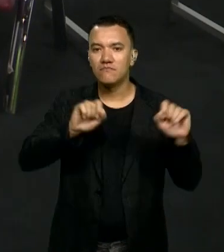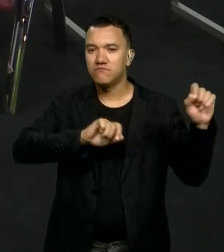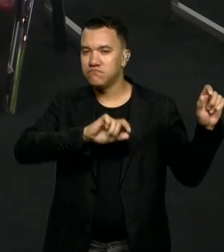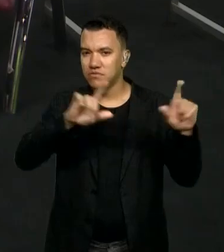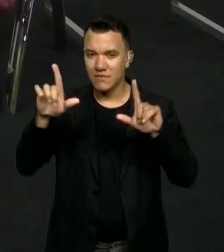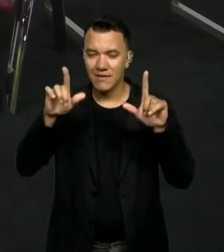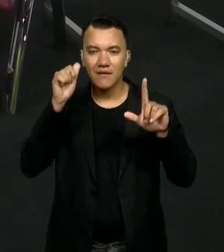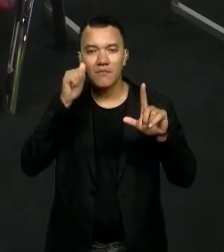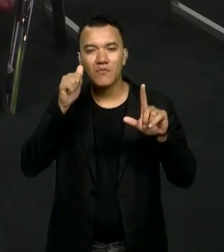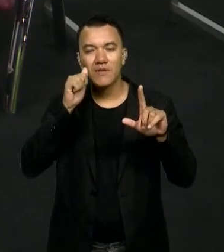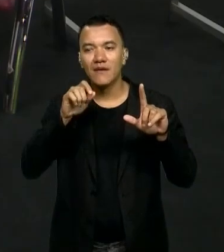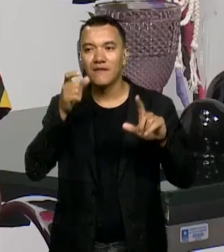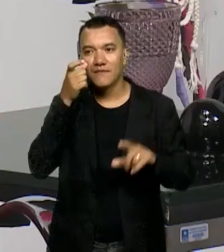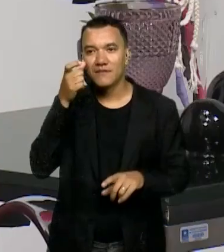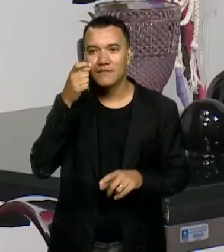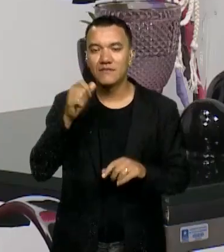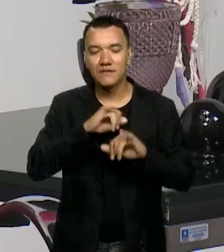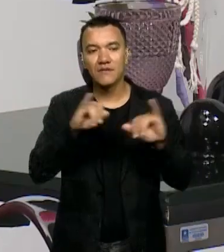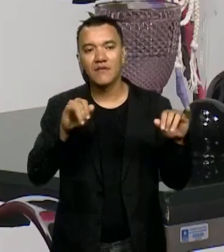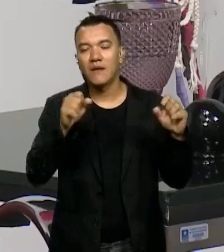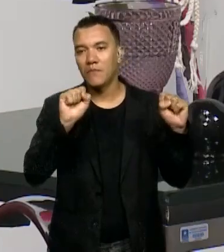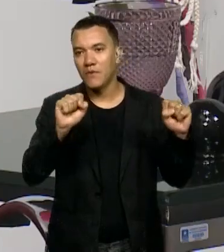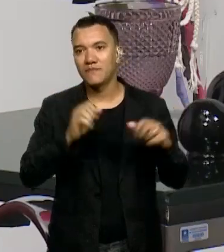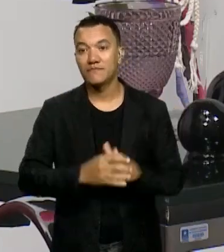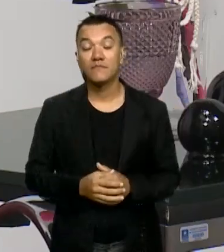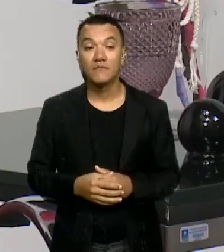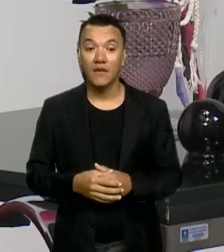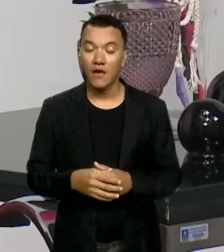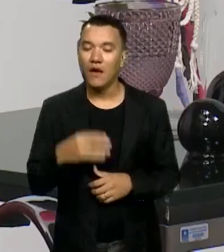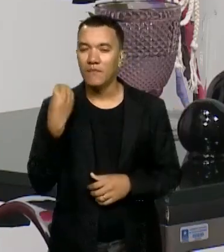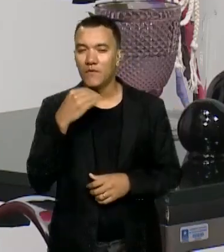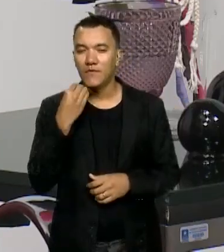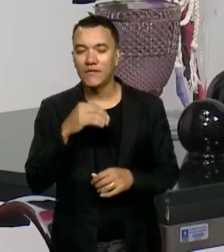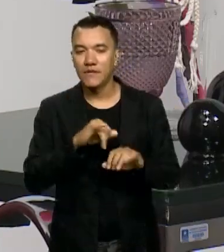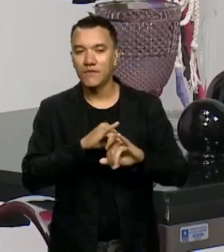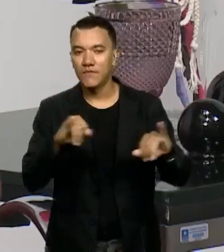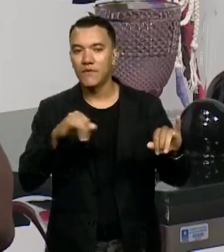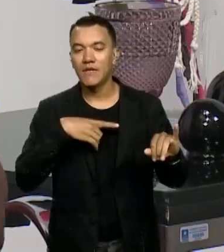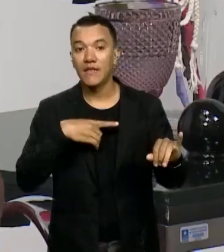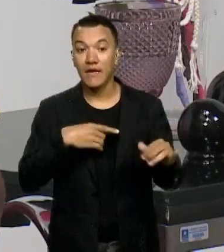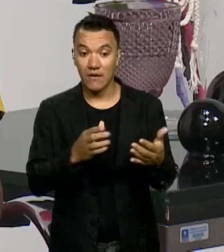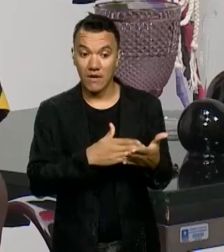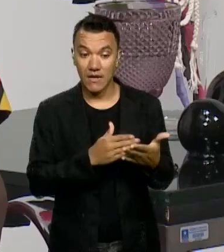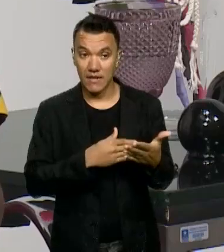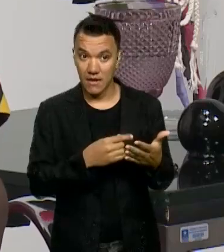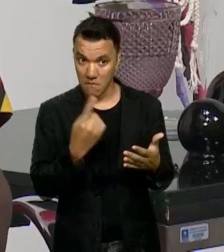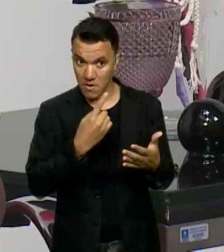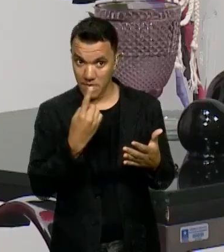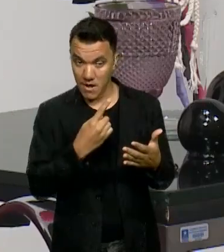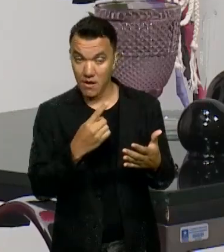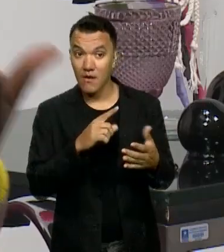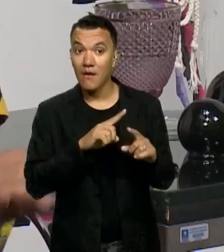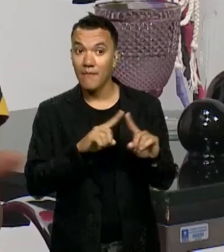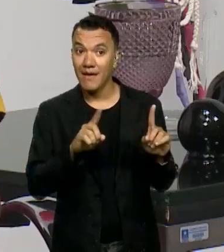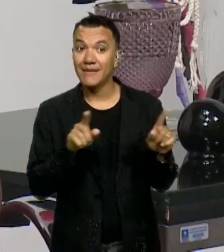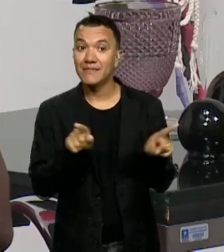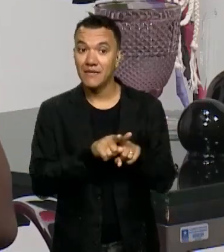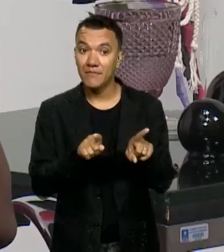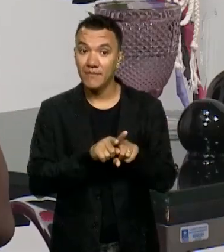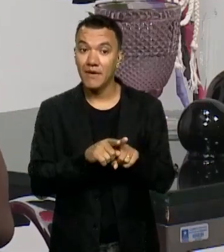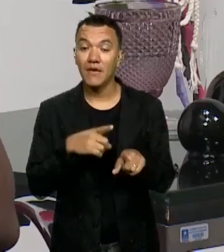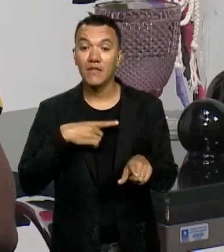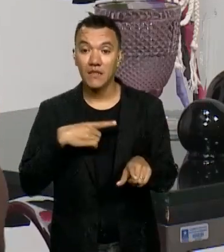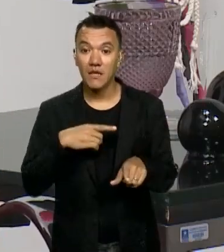programa Toda Mulher. Ah, só aproveitando também para informar, porque esse foi o primeiro caderno, mas também tem o objetivo de fazer de